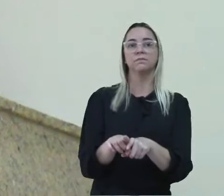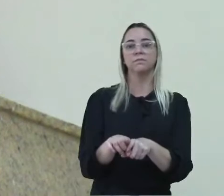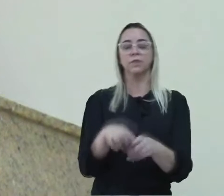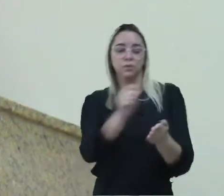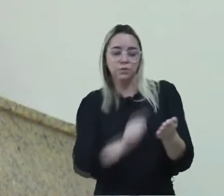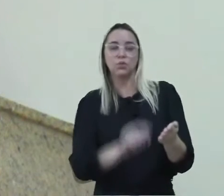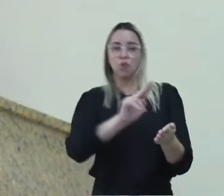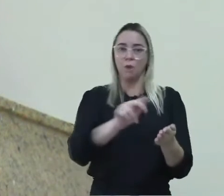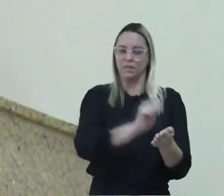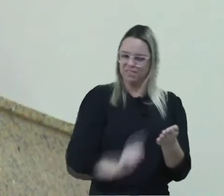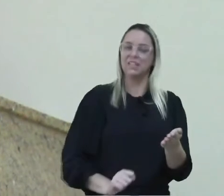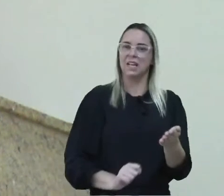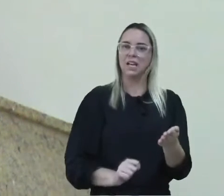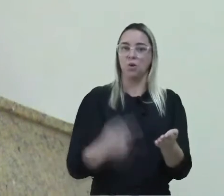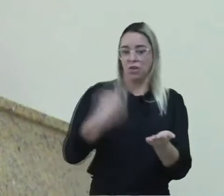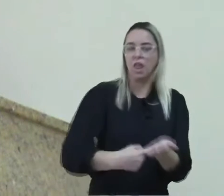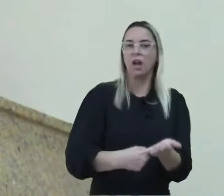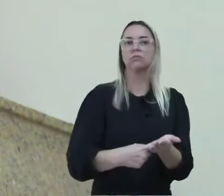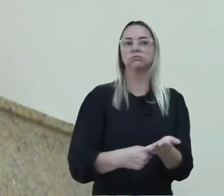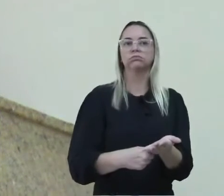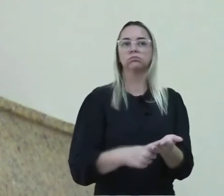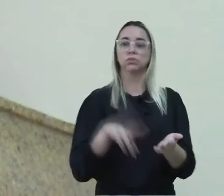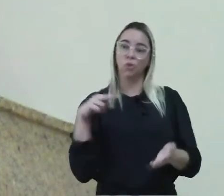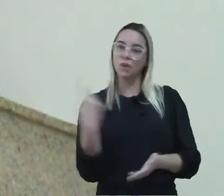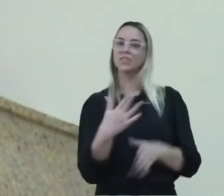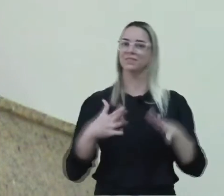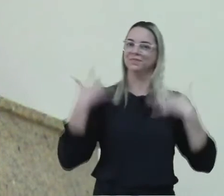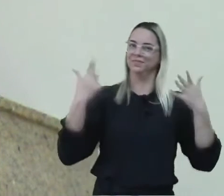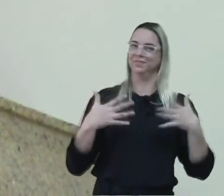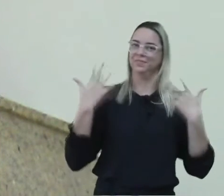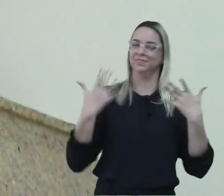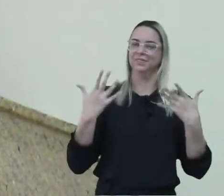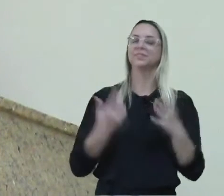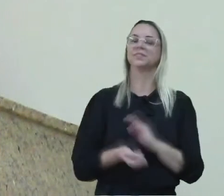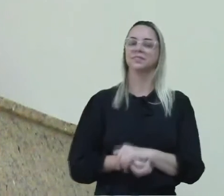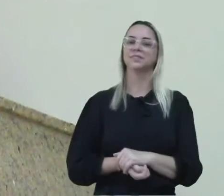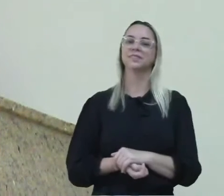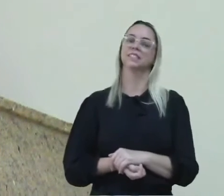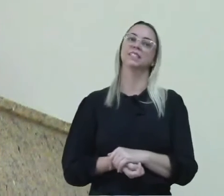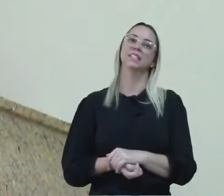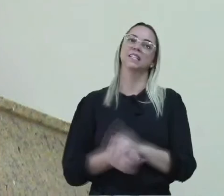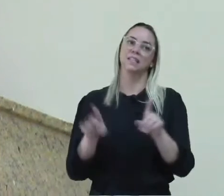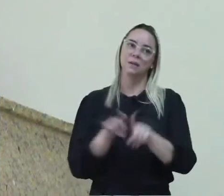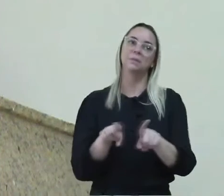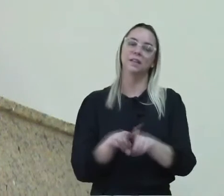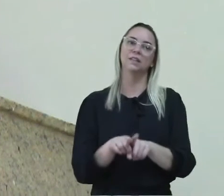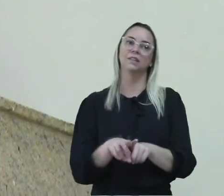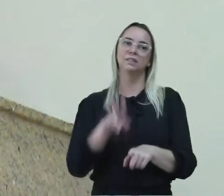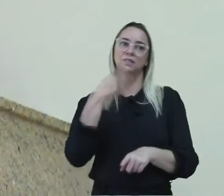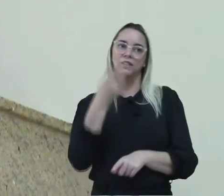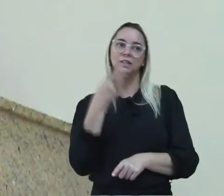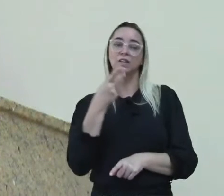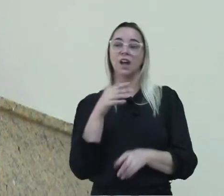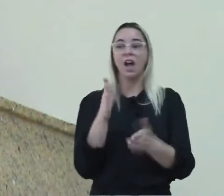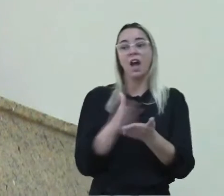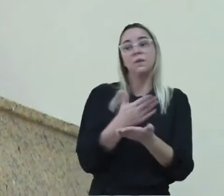aração, né, contratada. Então isso é, para nós, é motivo de alegria, né? Também foi anunciado aqui por alguns colegas